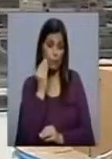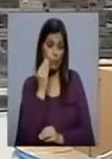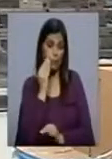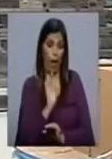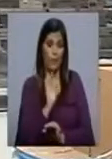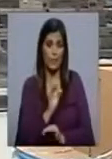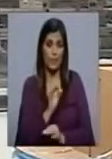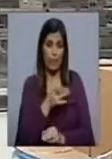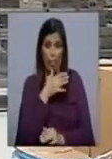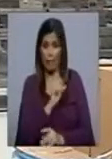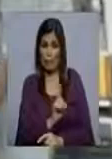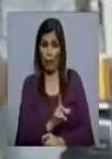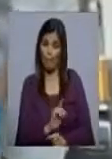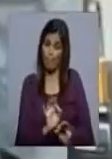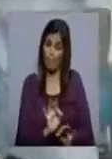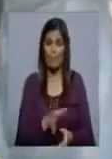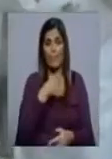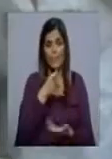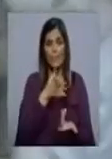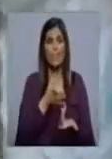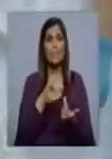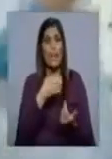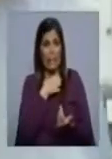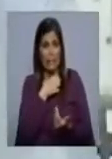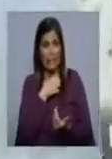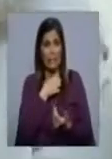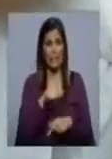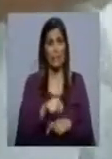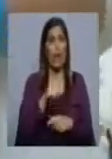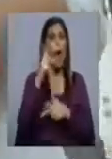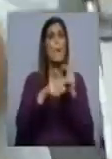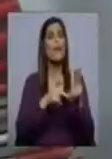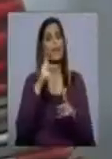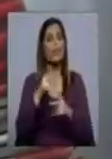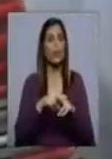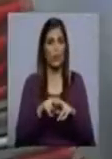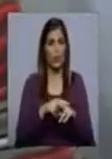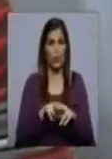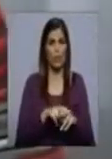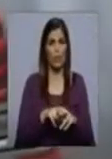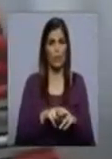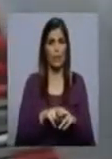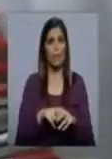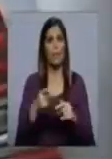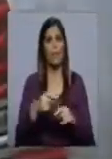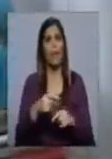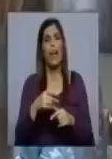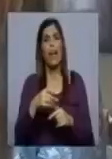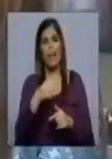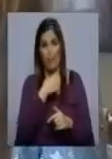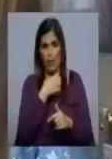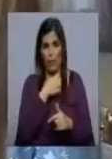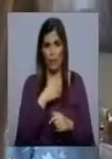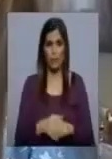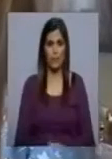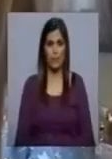visitado e diz no meio desta crise pandêmica uma indústria de chocolate em vila do conde o